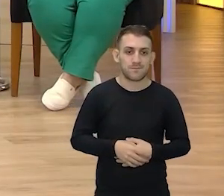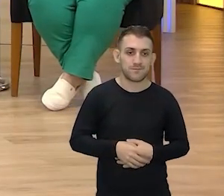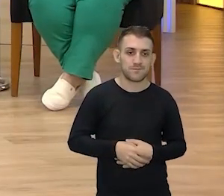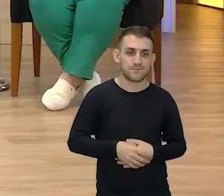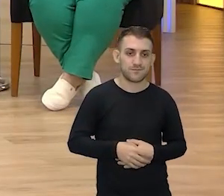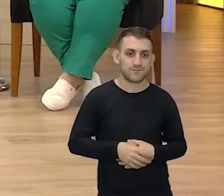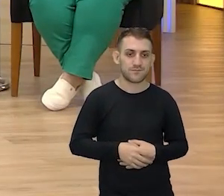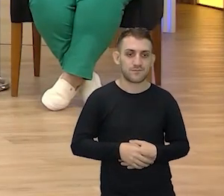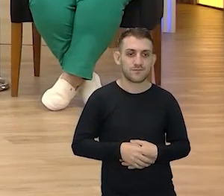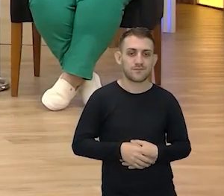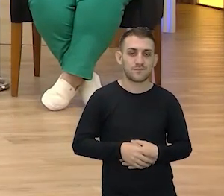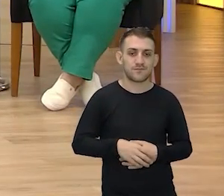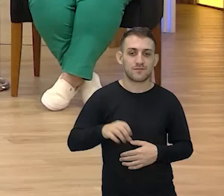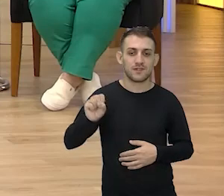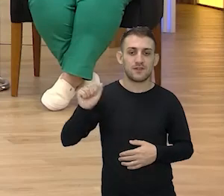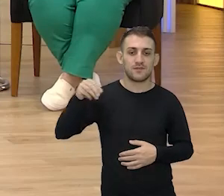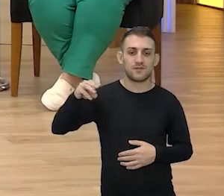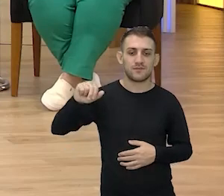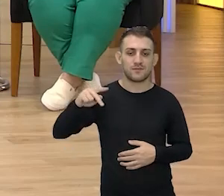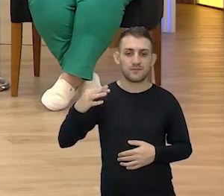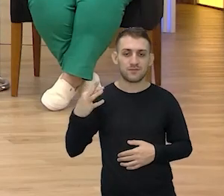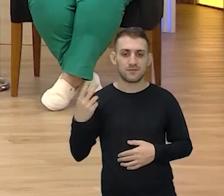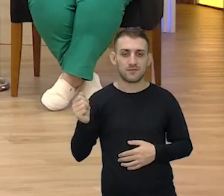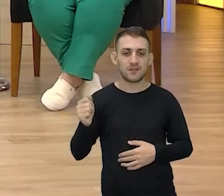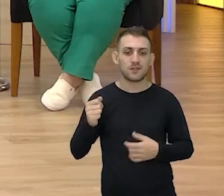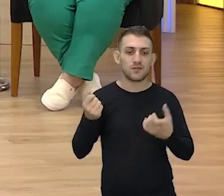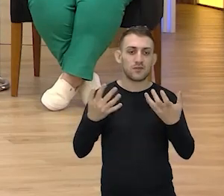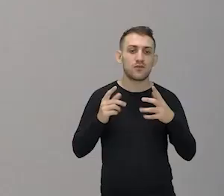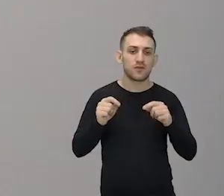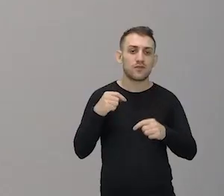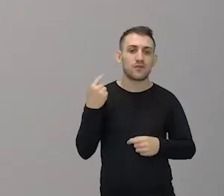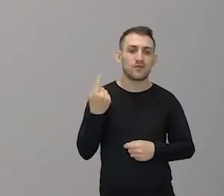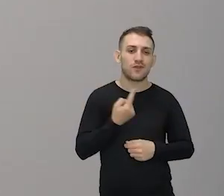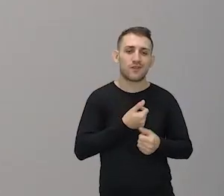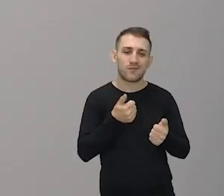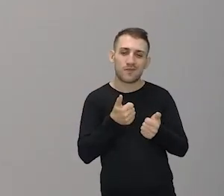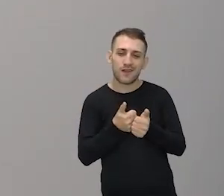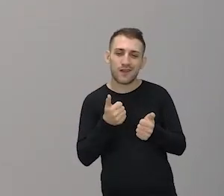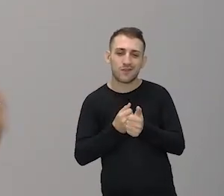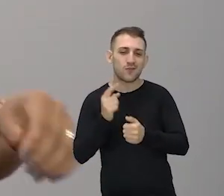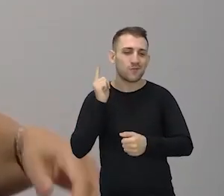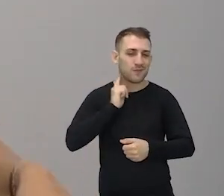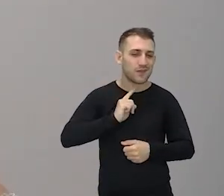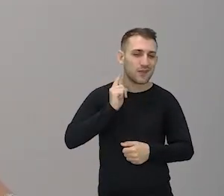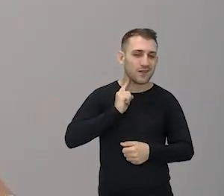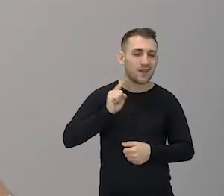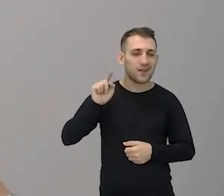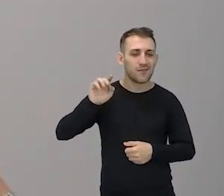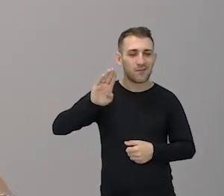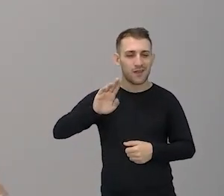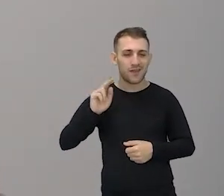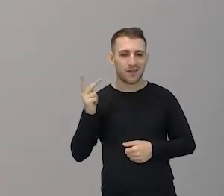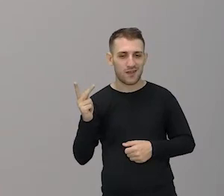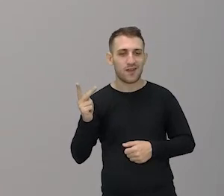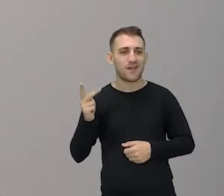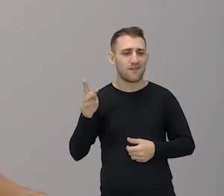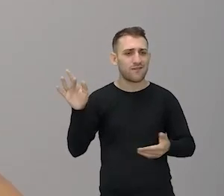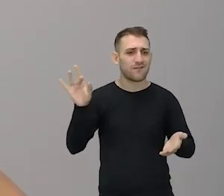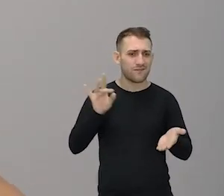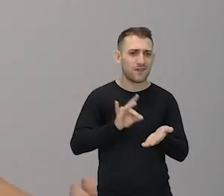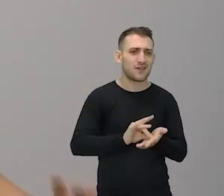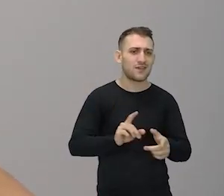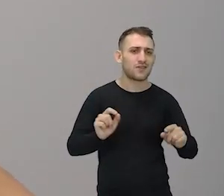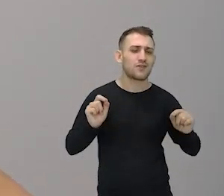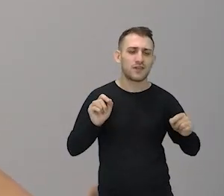a Samanta brincou, né? Nós somos ali quase Uberaba, Uberlândia, Barzonte, né? Então, na